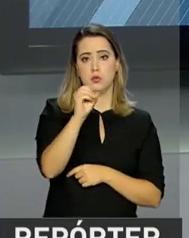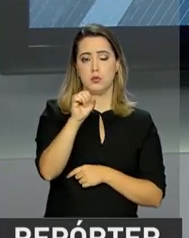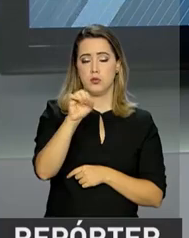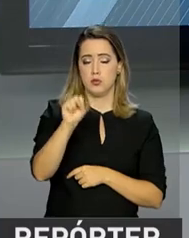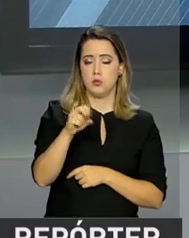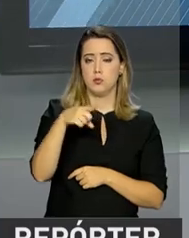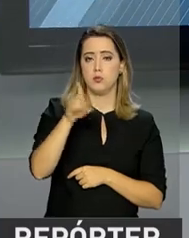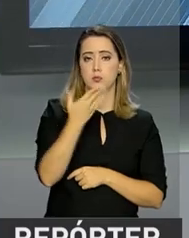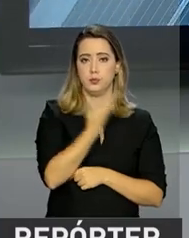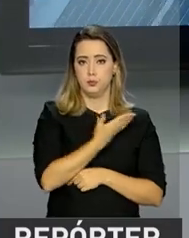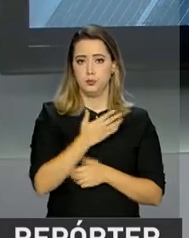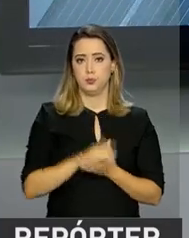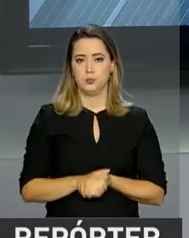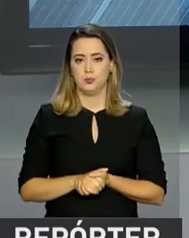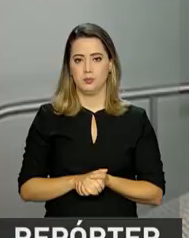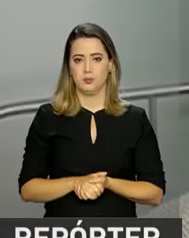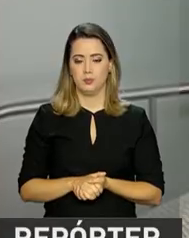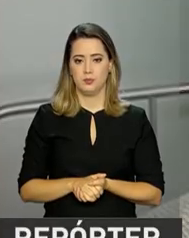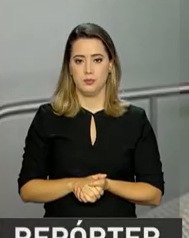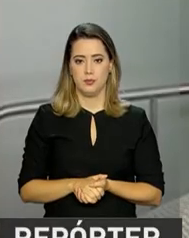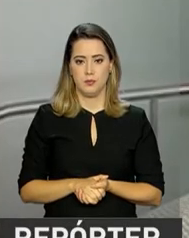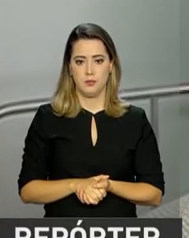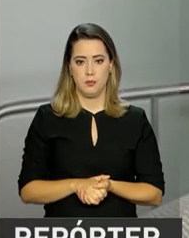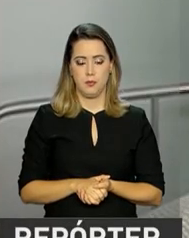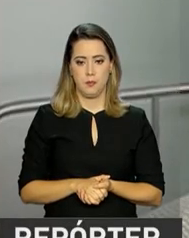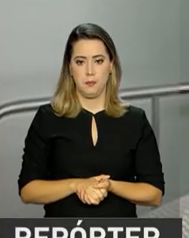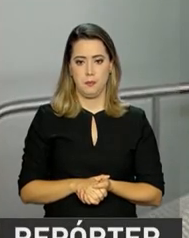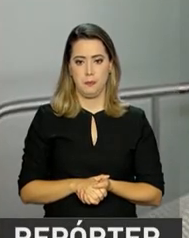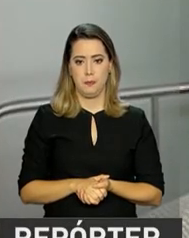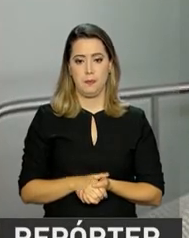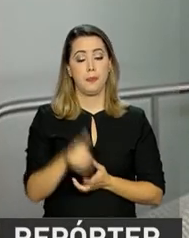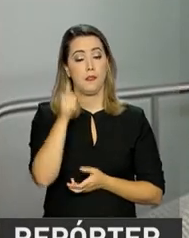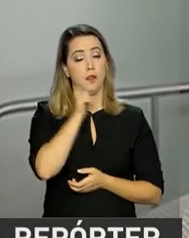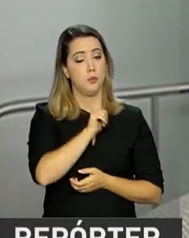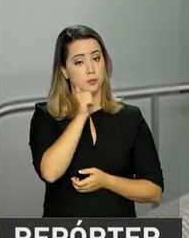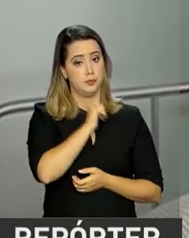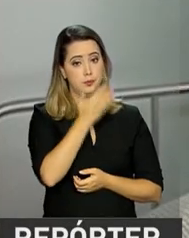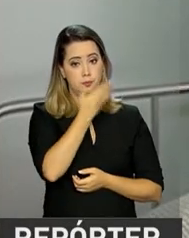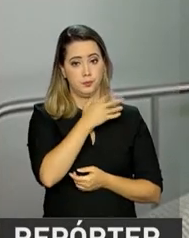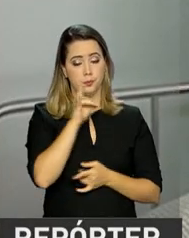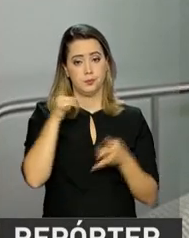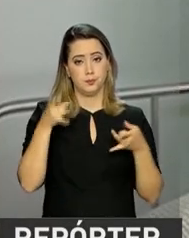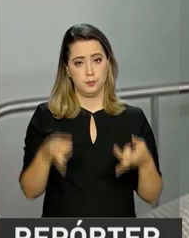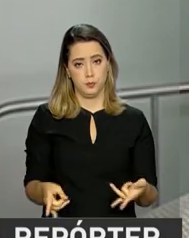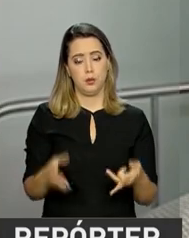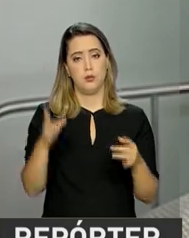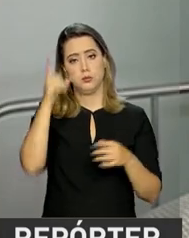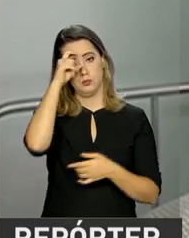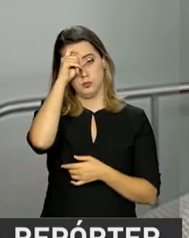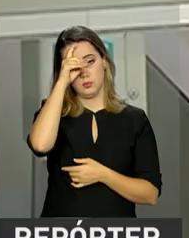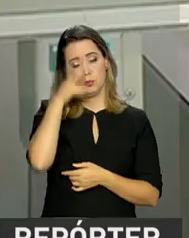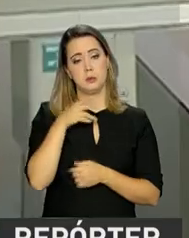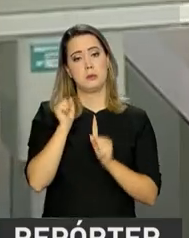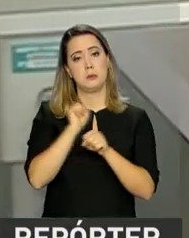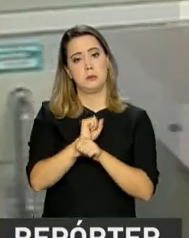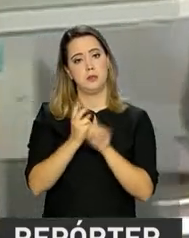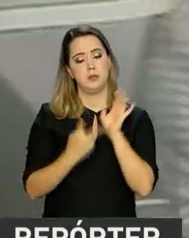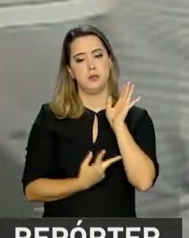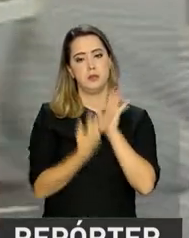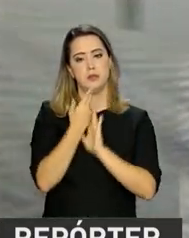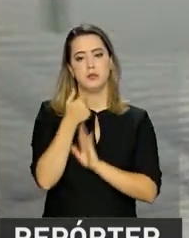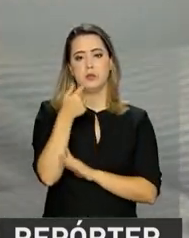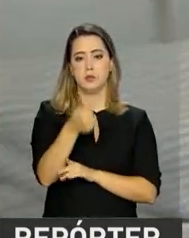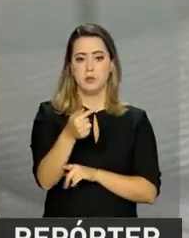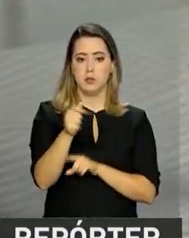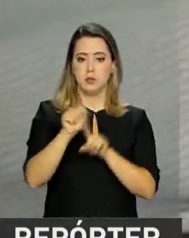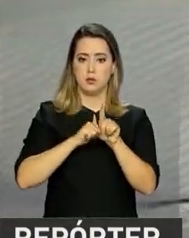de José Luiz Filho. A dona de casa, Ziela Abreu, está internada para fazer uma cirurgia. Há 7 meses,